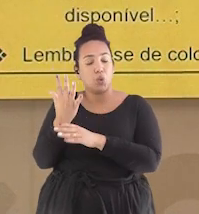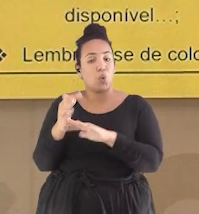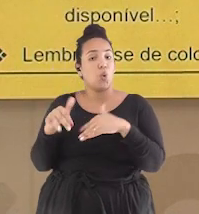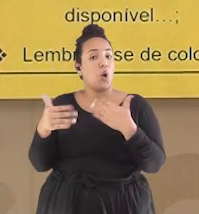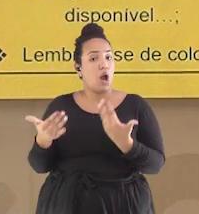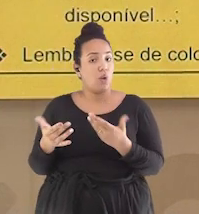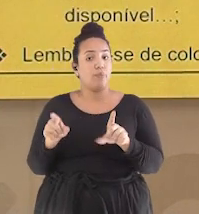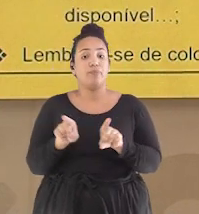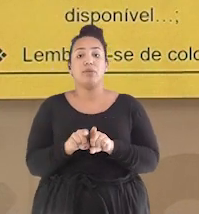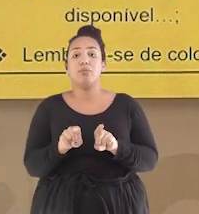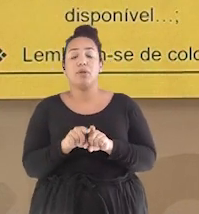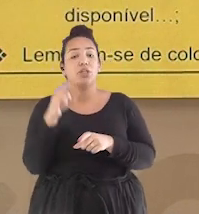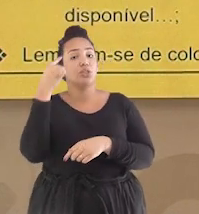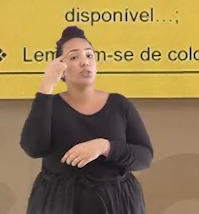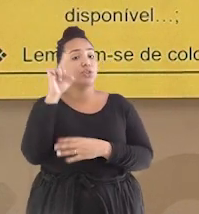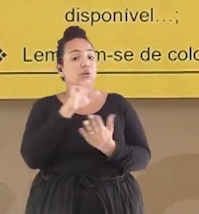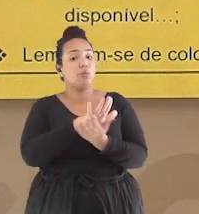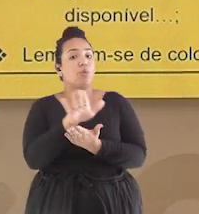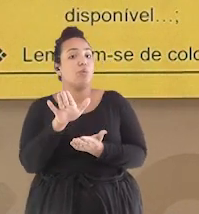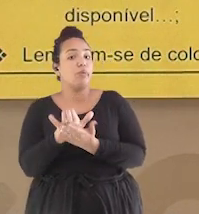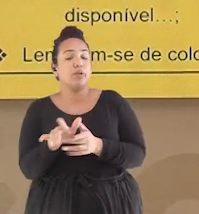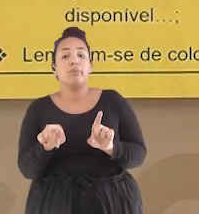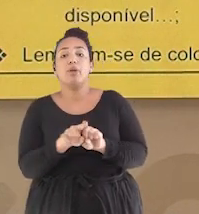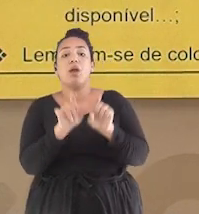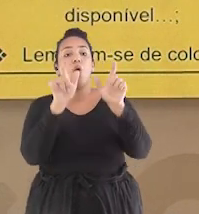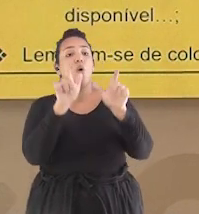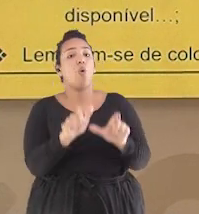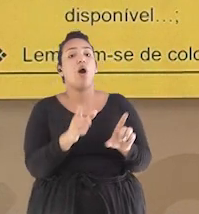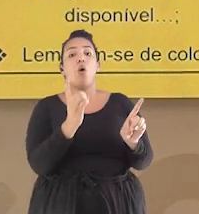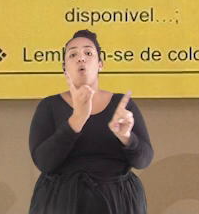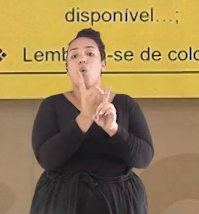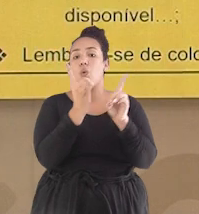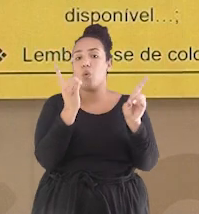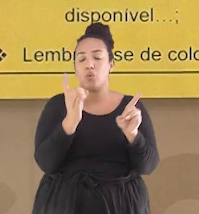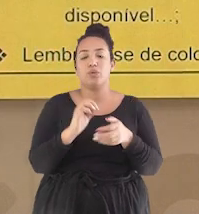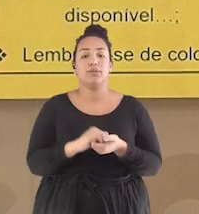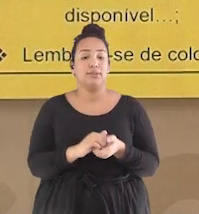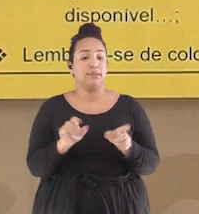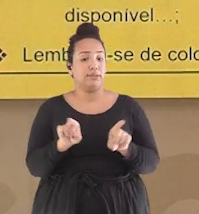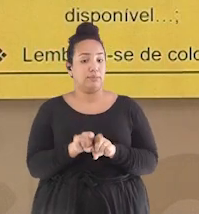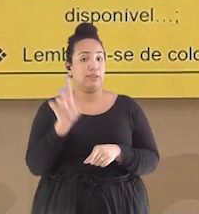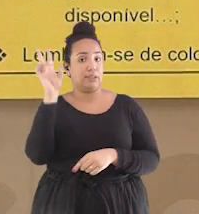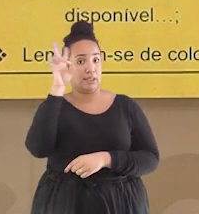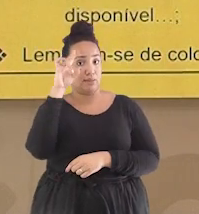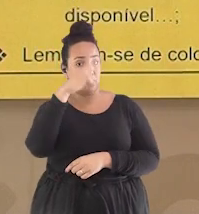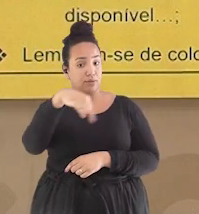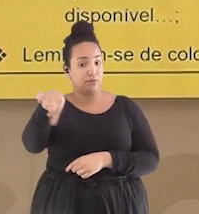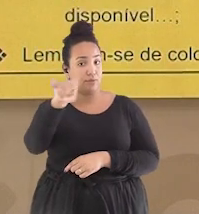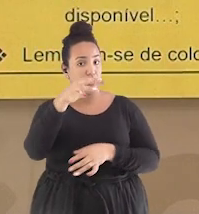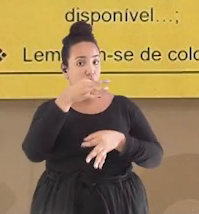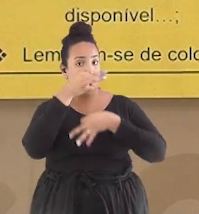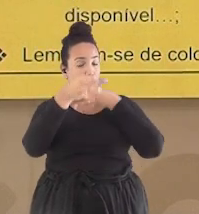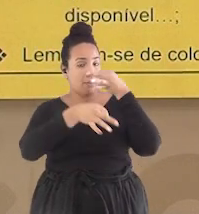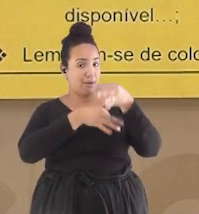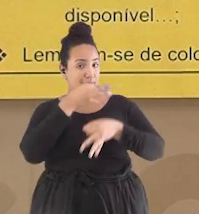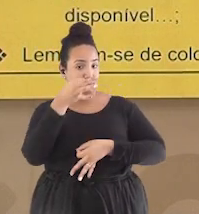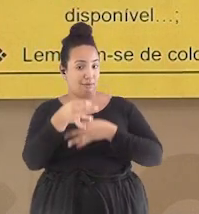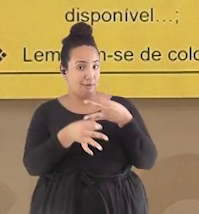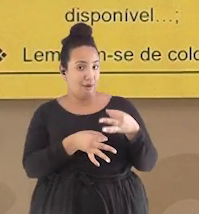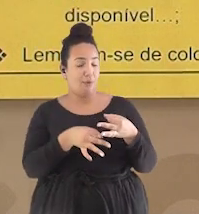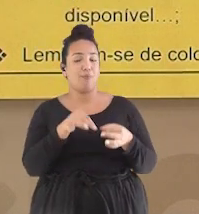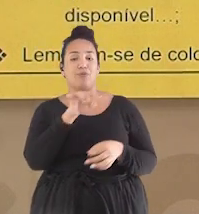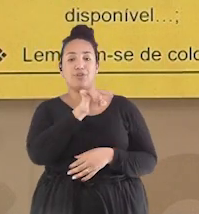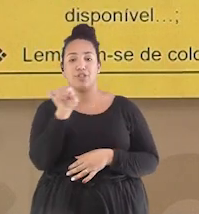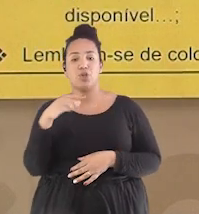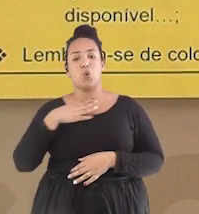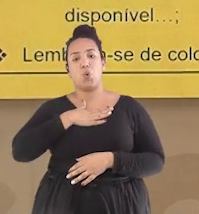está escrevendo, quando foi lançado, onde está disponível. E lembre-se de colocar a opinião de vocês, destacando as partes que